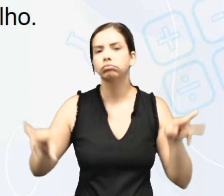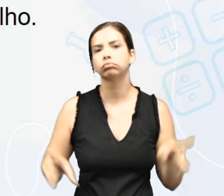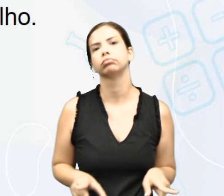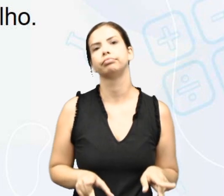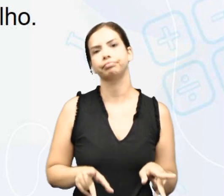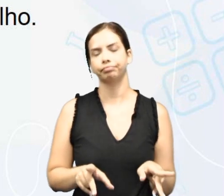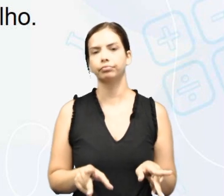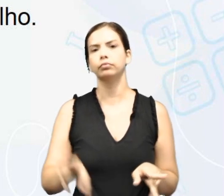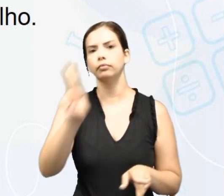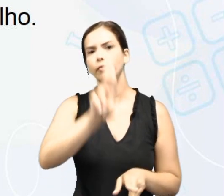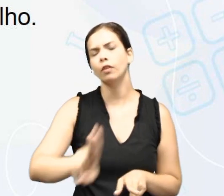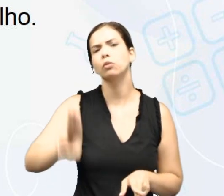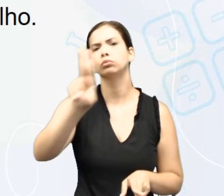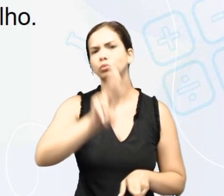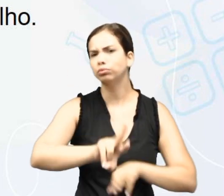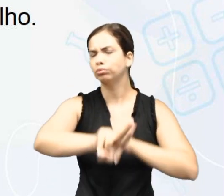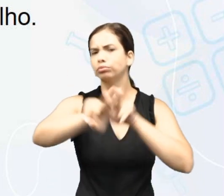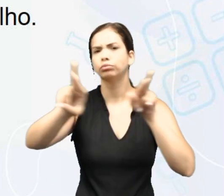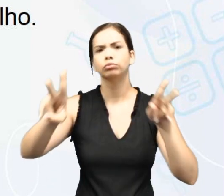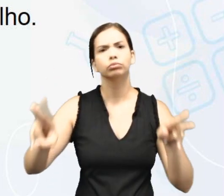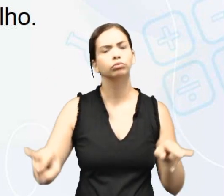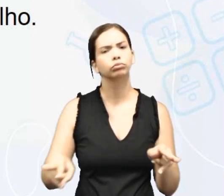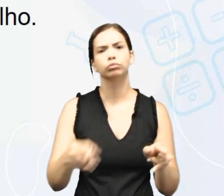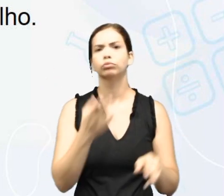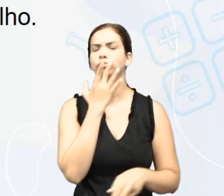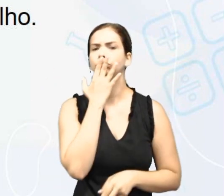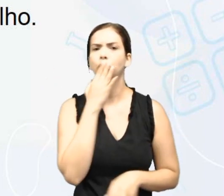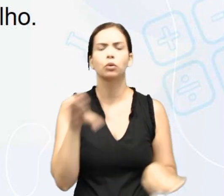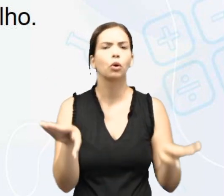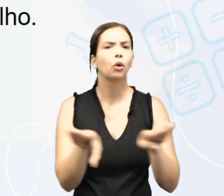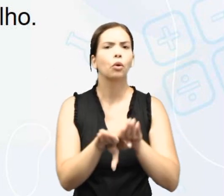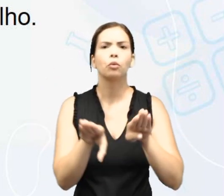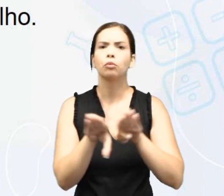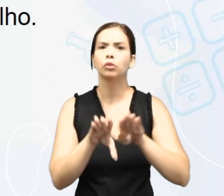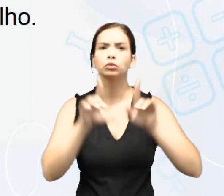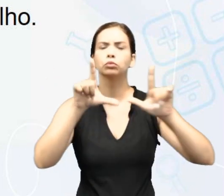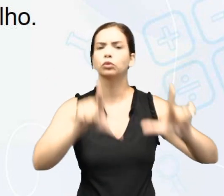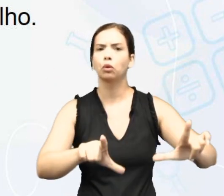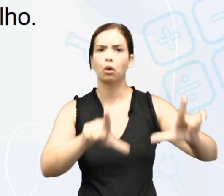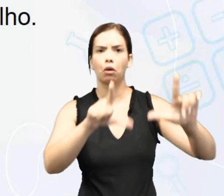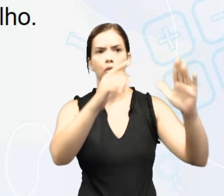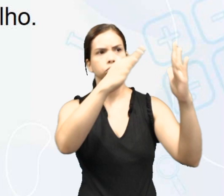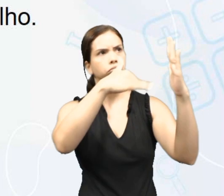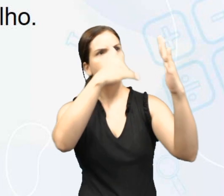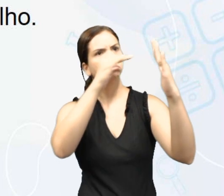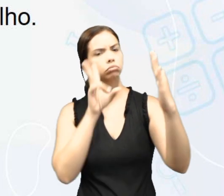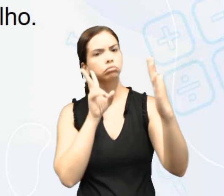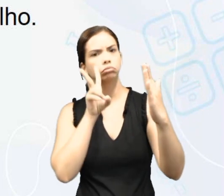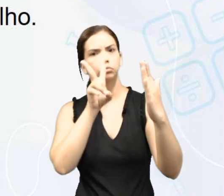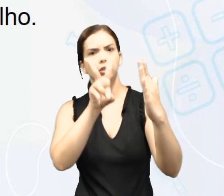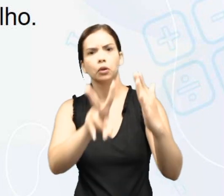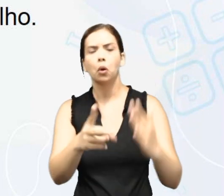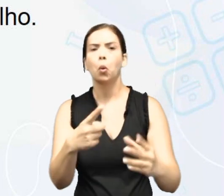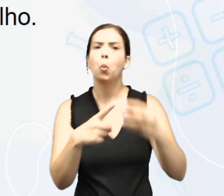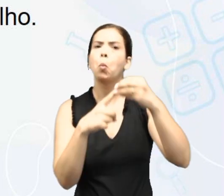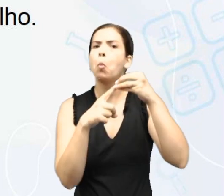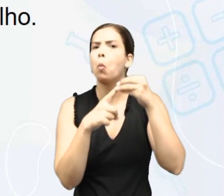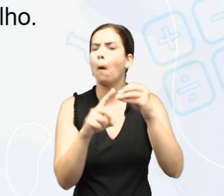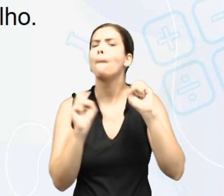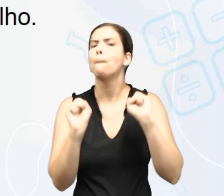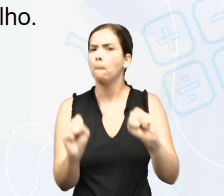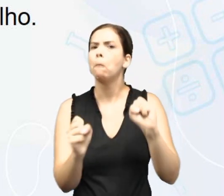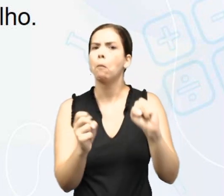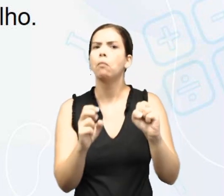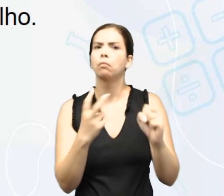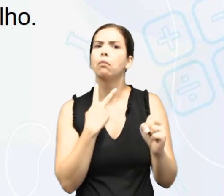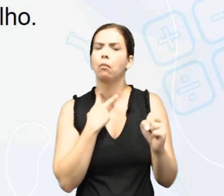né? O emprego de várias cores no mesmo trabalho. Então, você pode ter uma pintura monocromática, que vai ter só uma